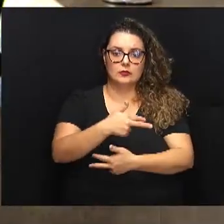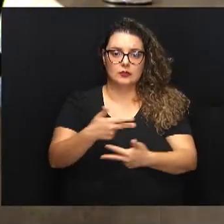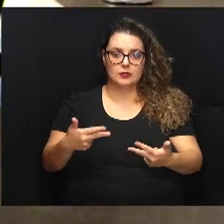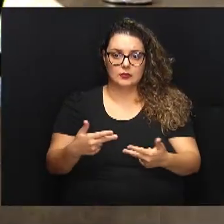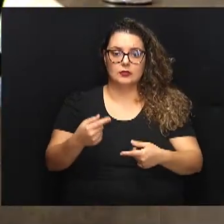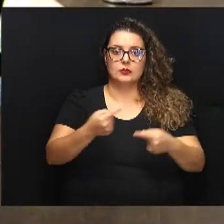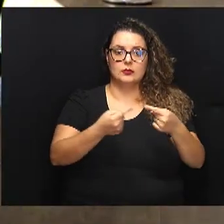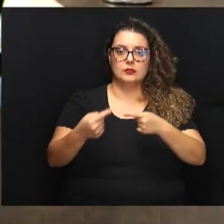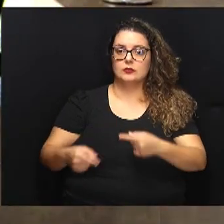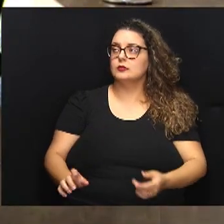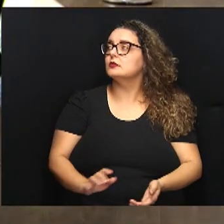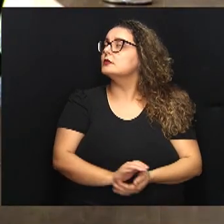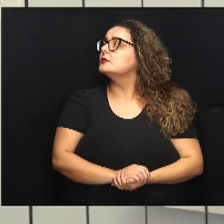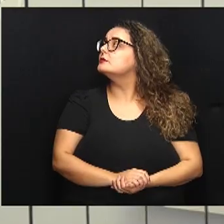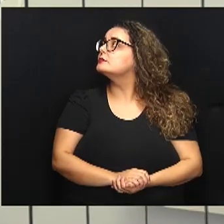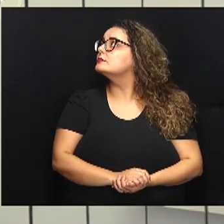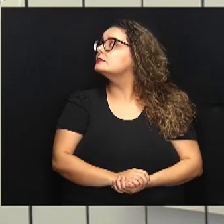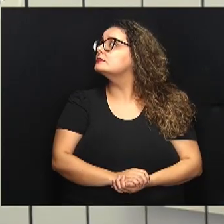discutir.